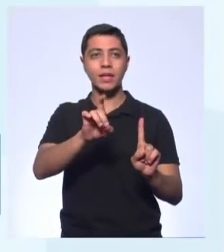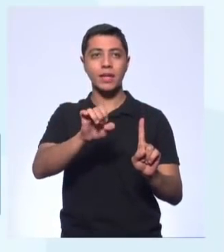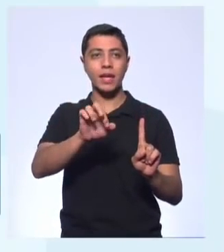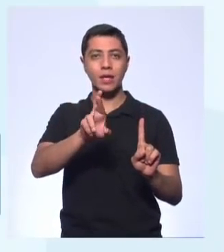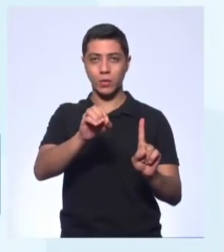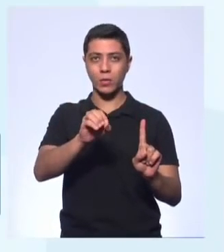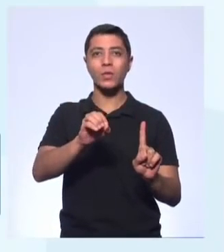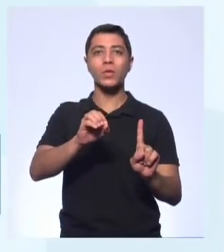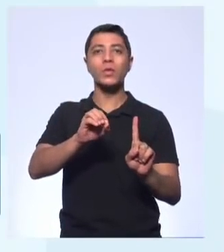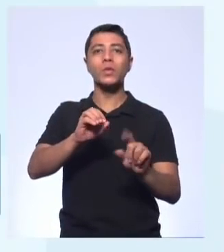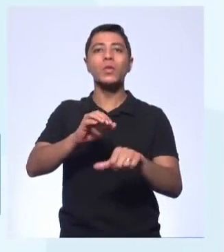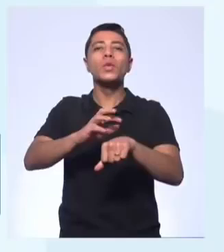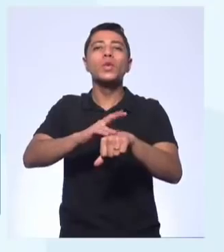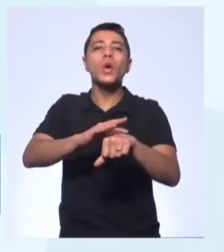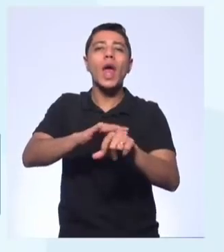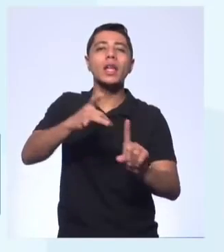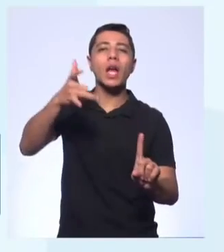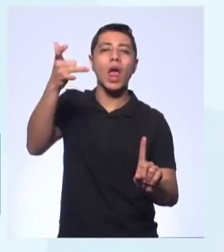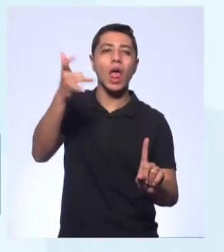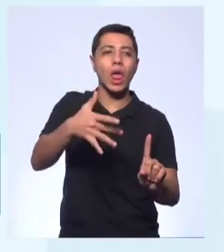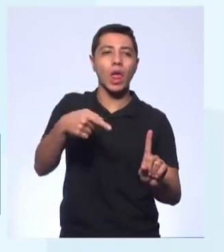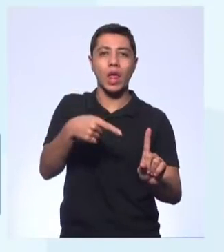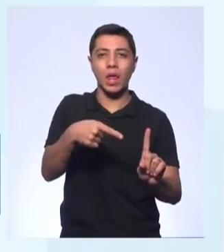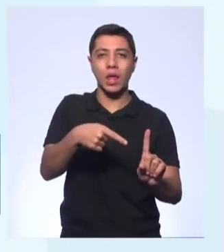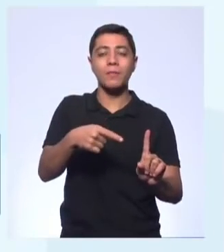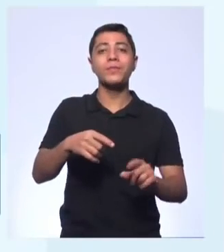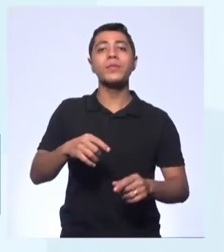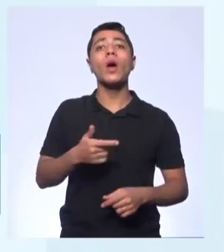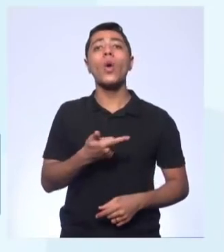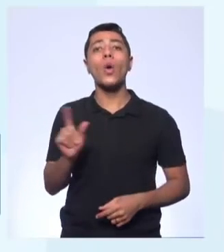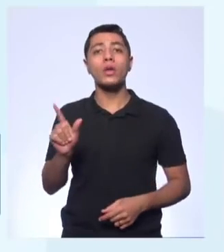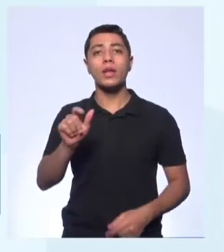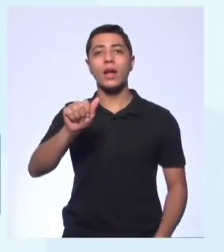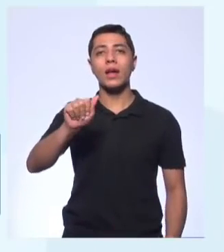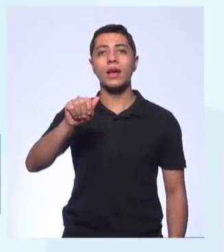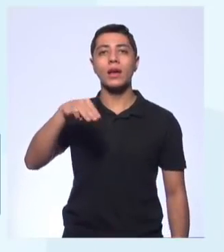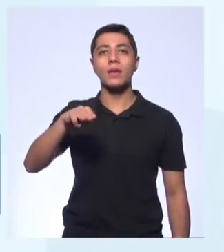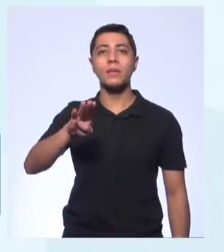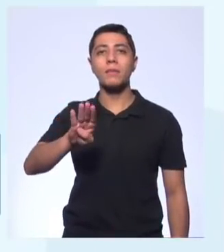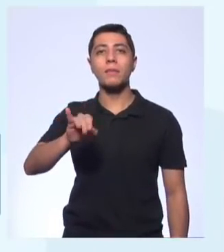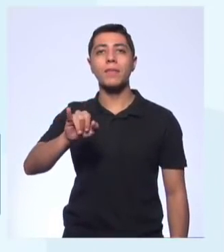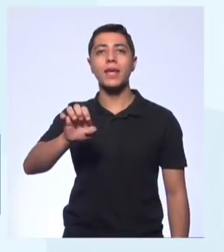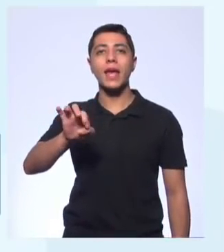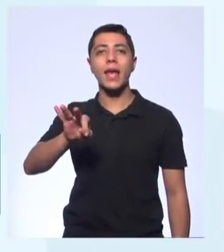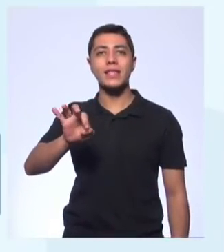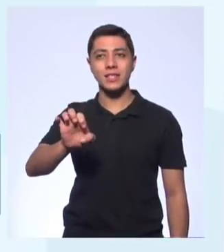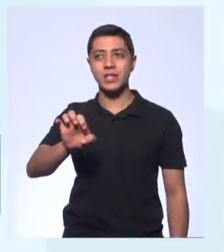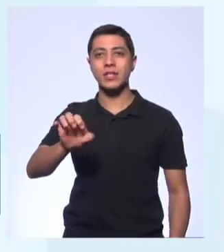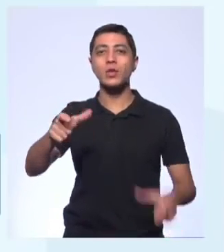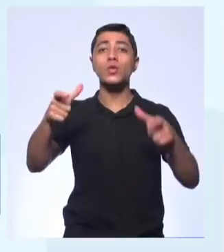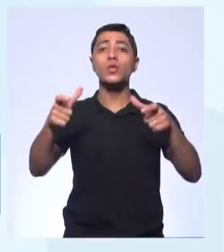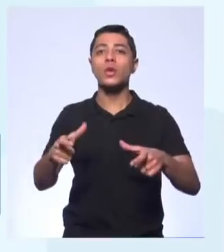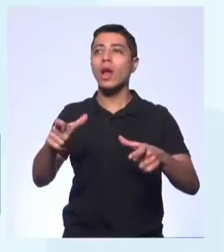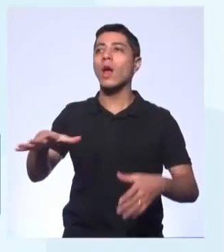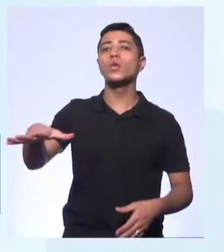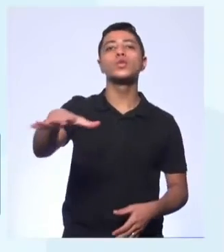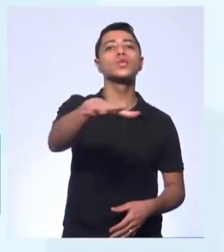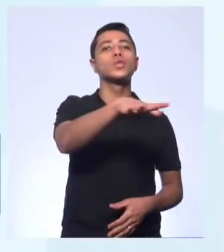nessas questões, essas doenças, né, dessa tríade, então, esses 3 aspectos